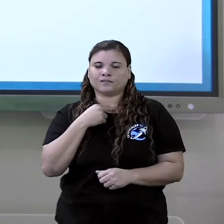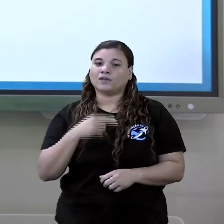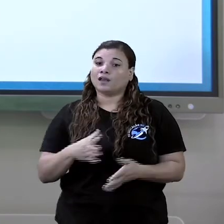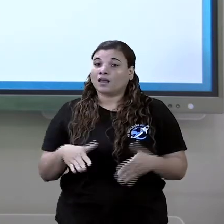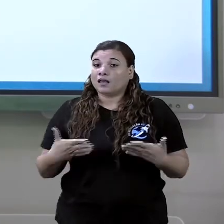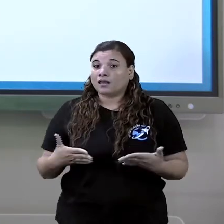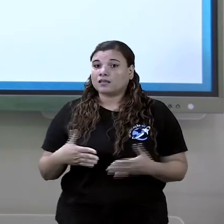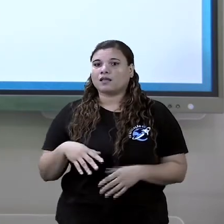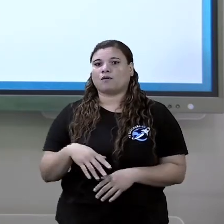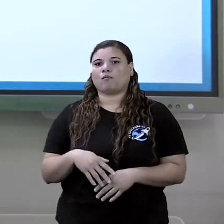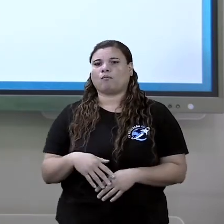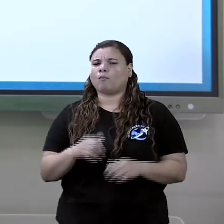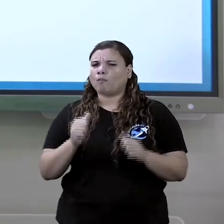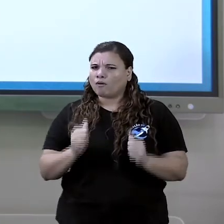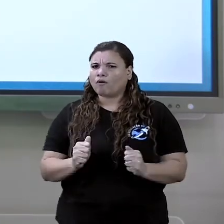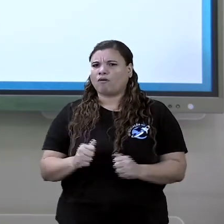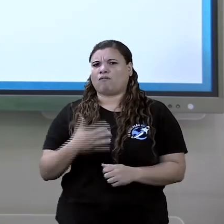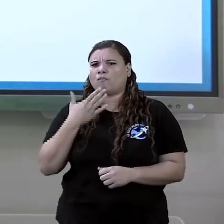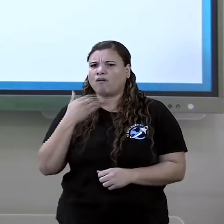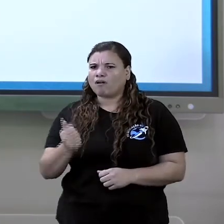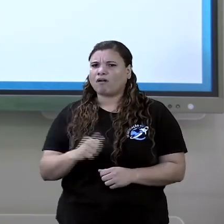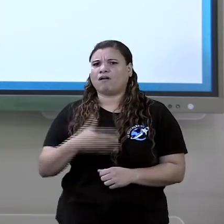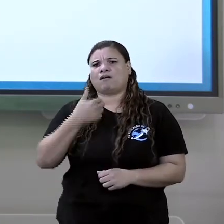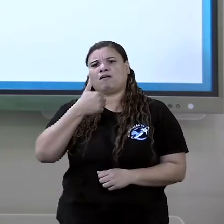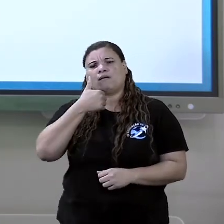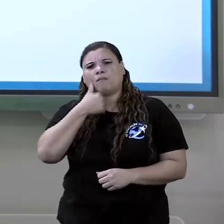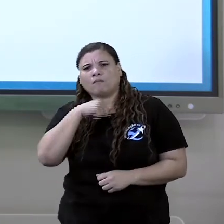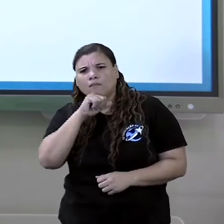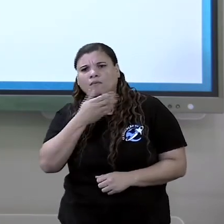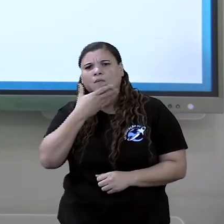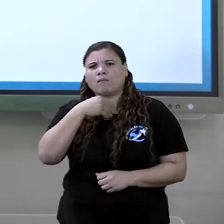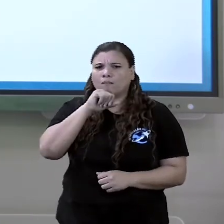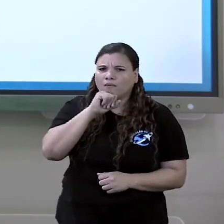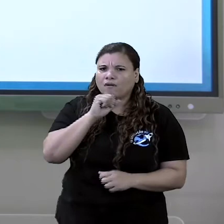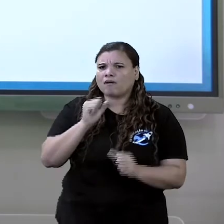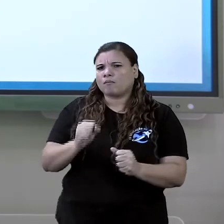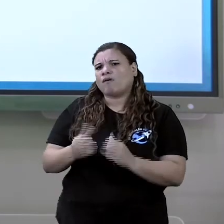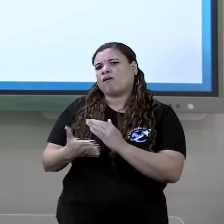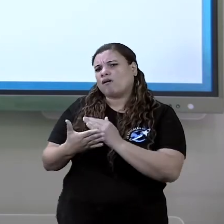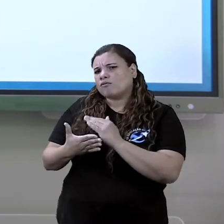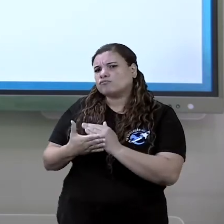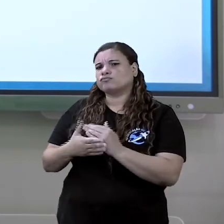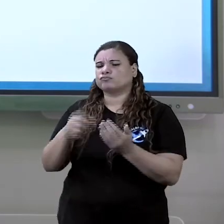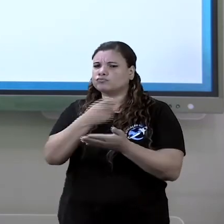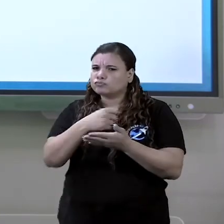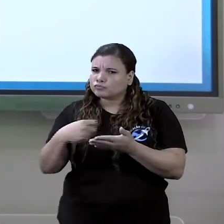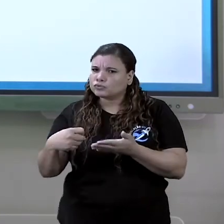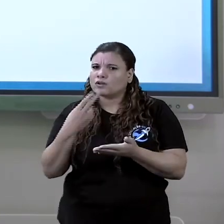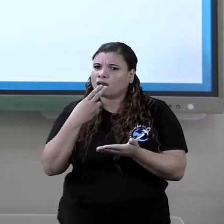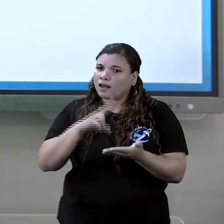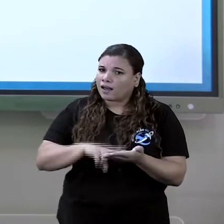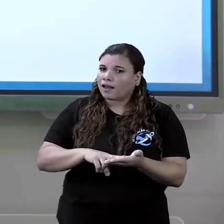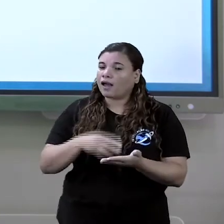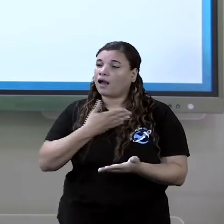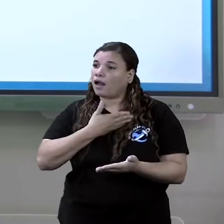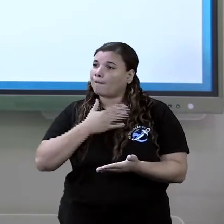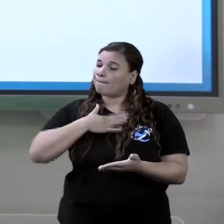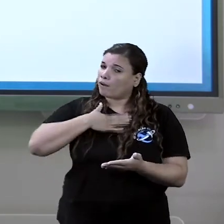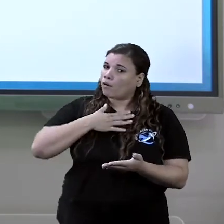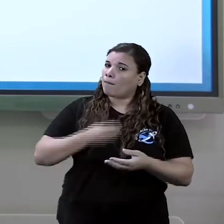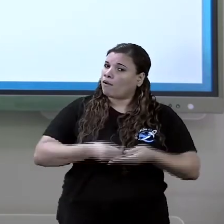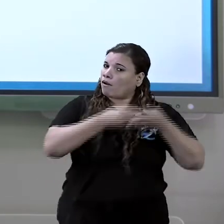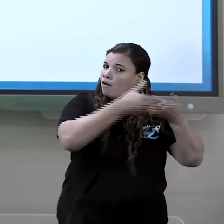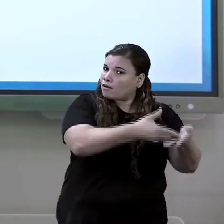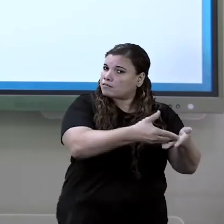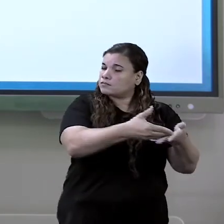responsável, escreva a carta para o seu amigo, preencha, coloca no correio e aguarde para ver se vai